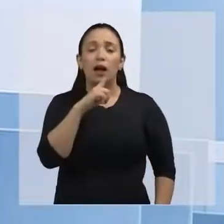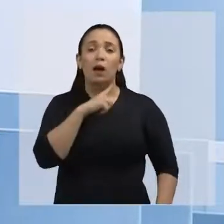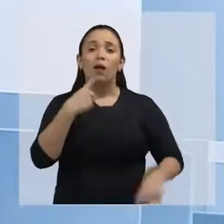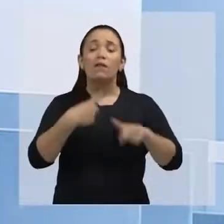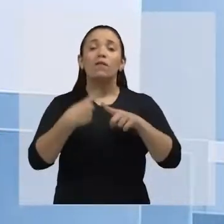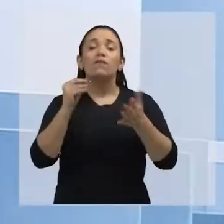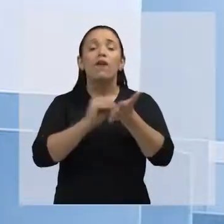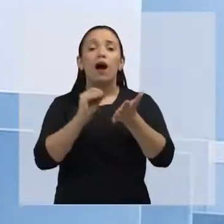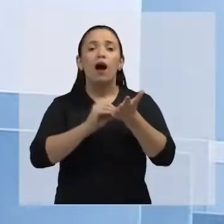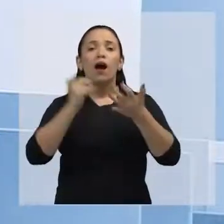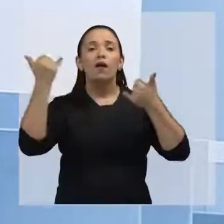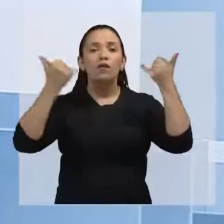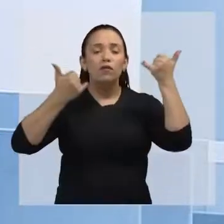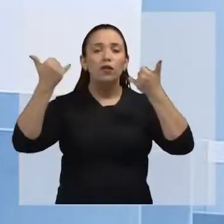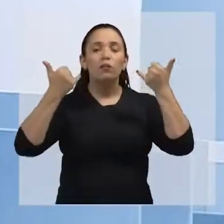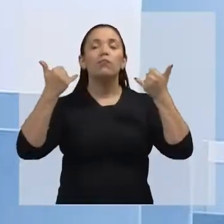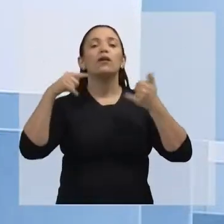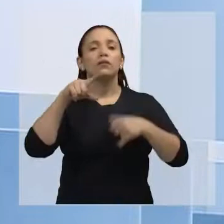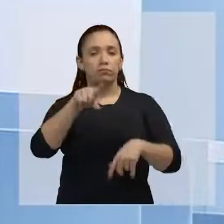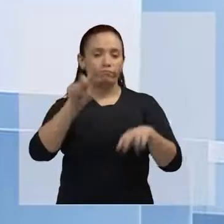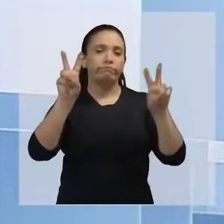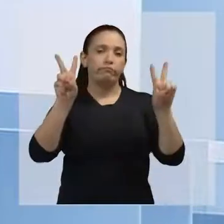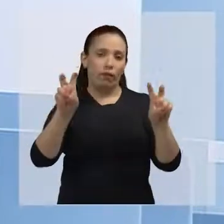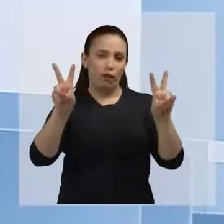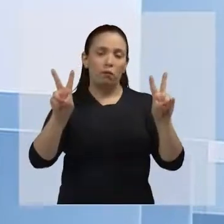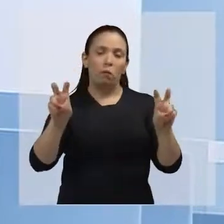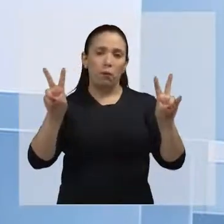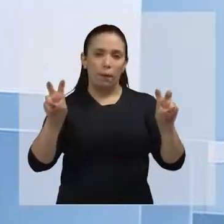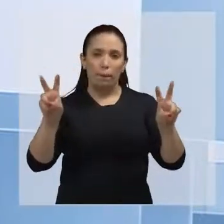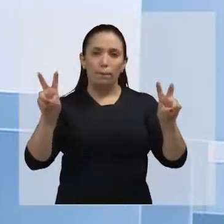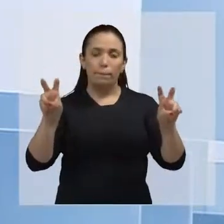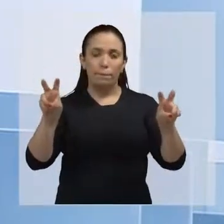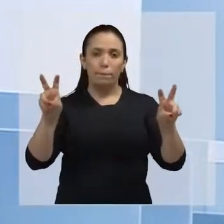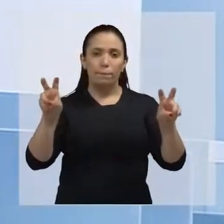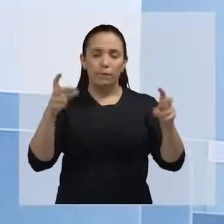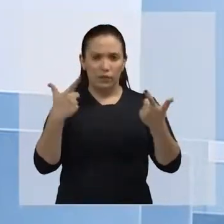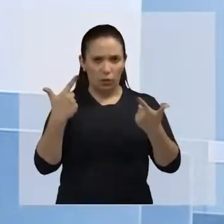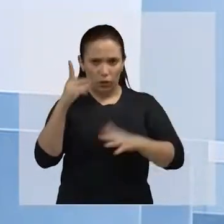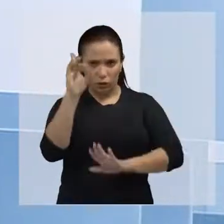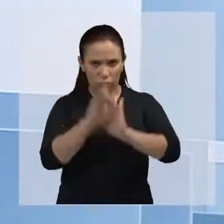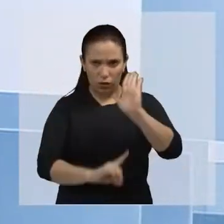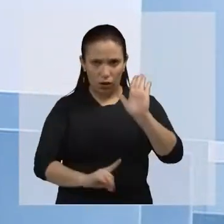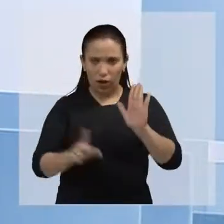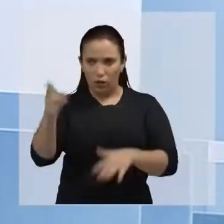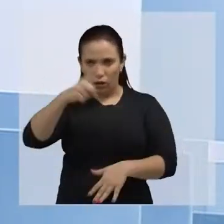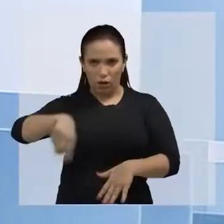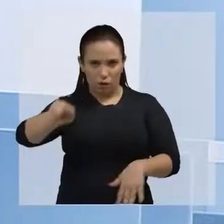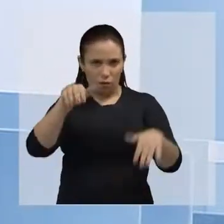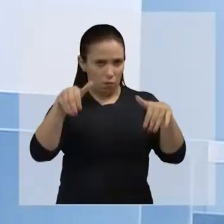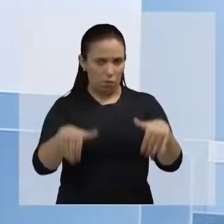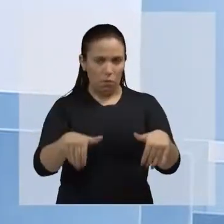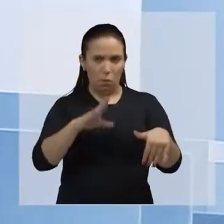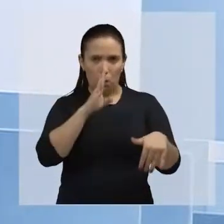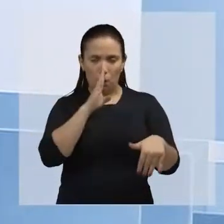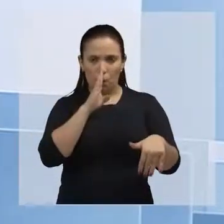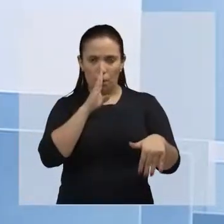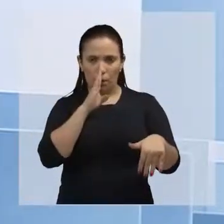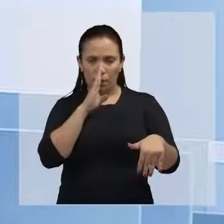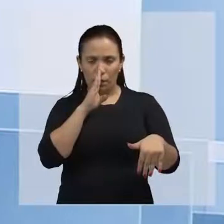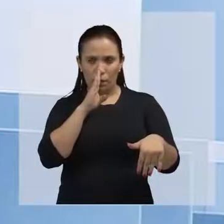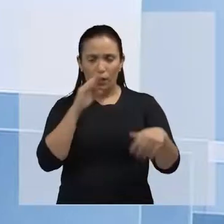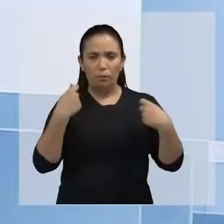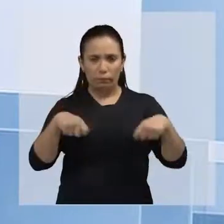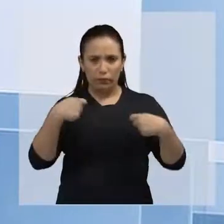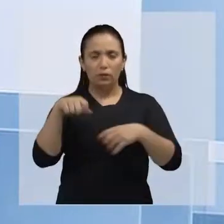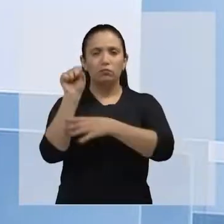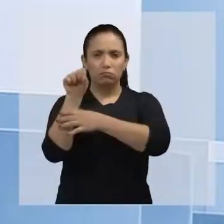inteirado de um assunto complexo, ela não tem direito de falar nada, não tem direito de dizer nada e